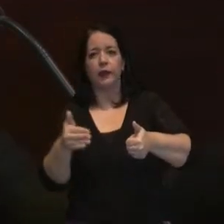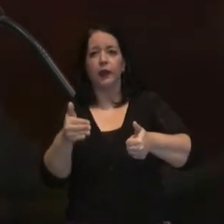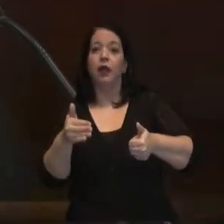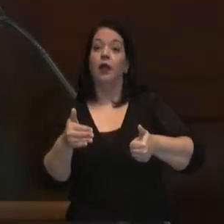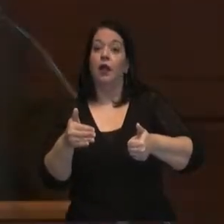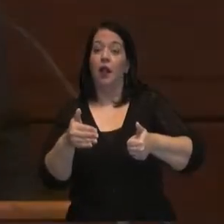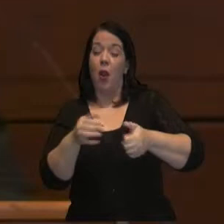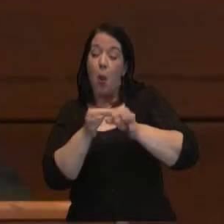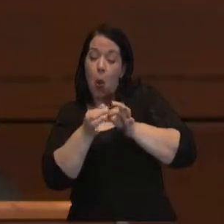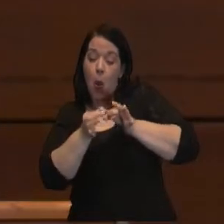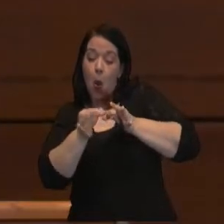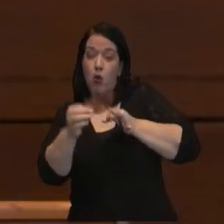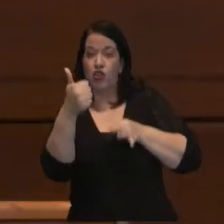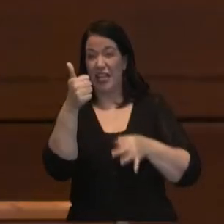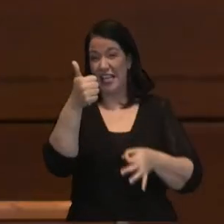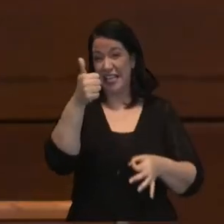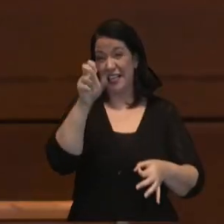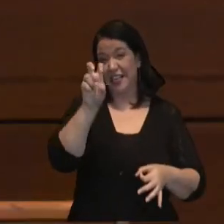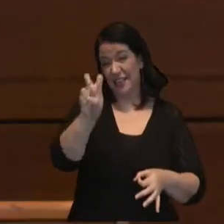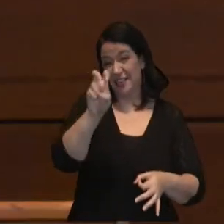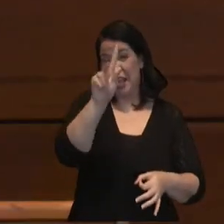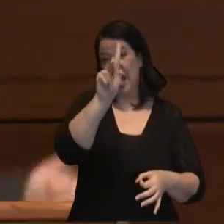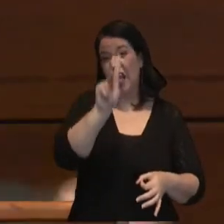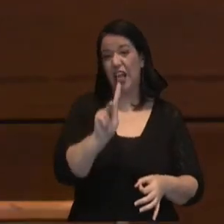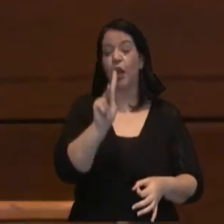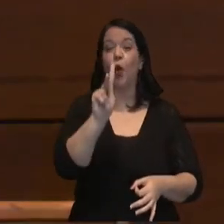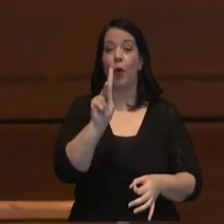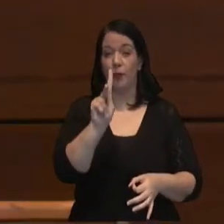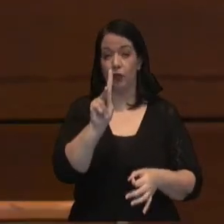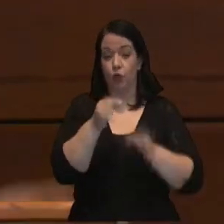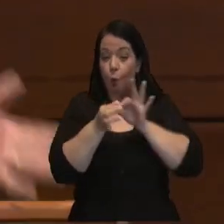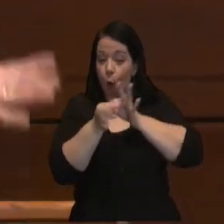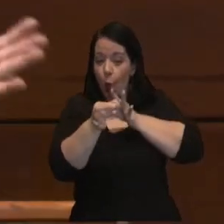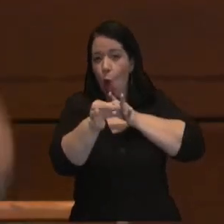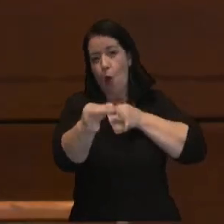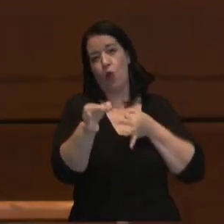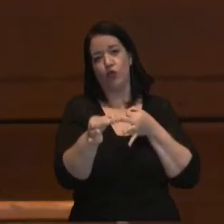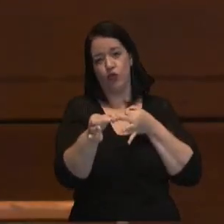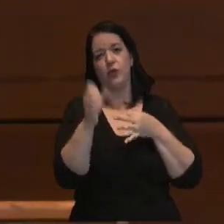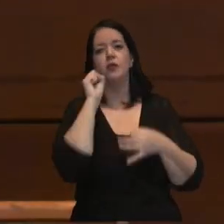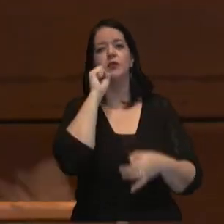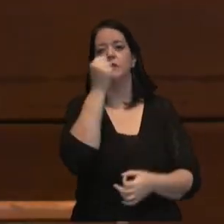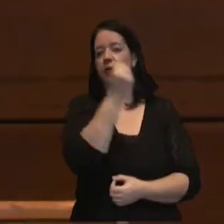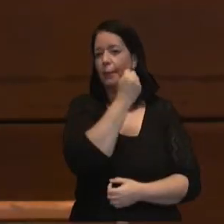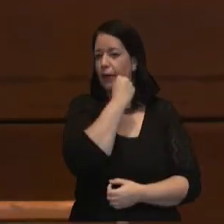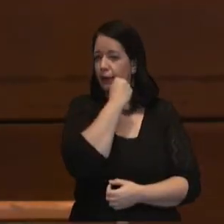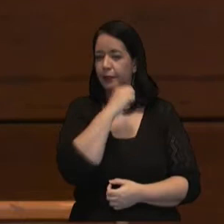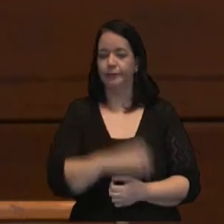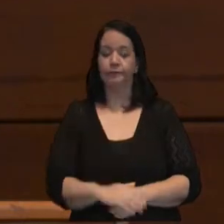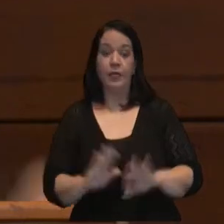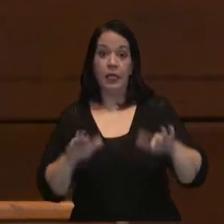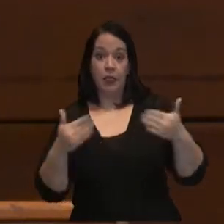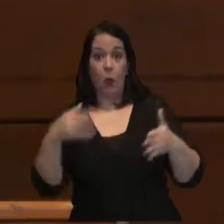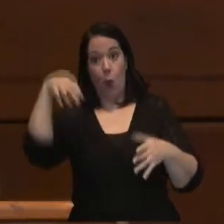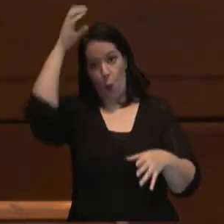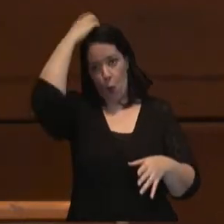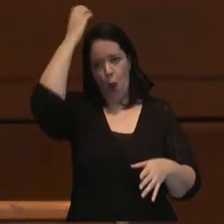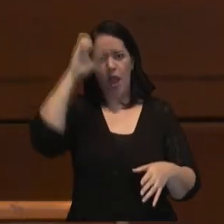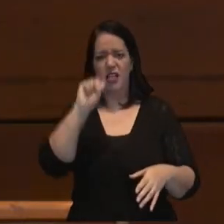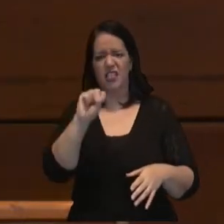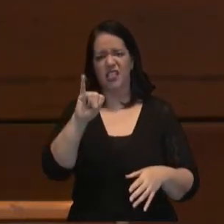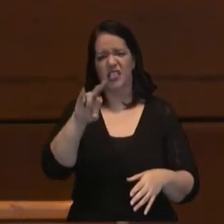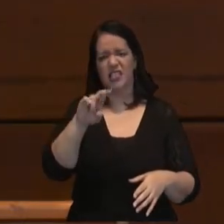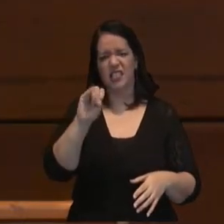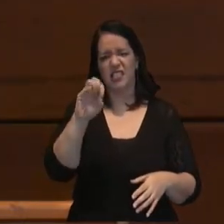Então Ben-Hadad imediatamente enviou para lá cavalos, carros fortes e tropas. Fortes